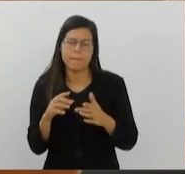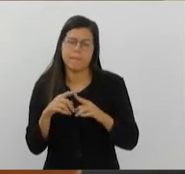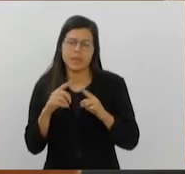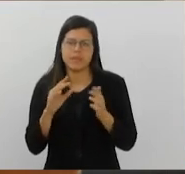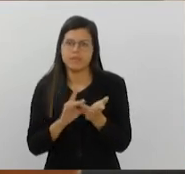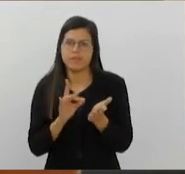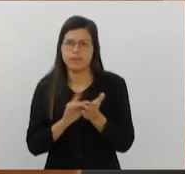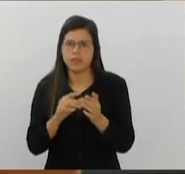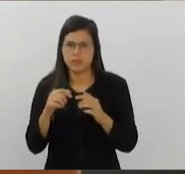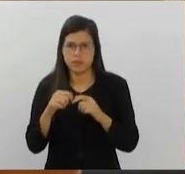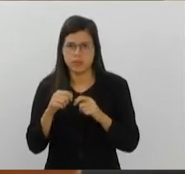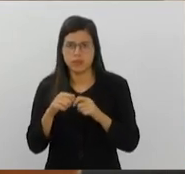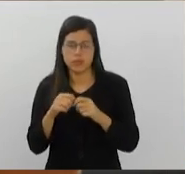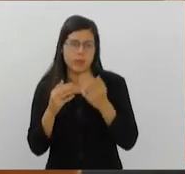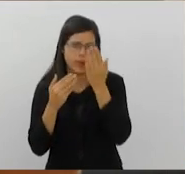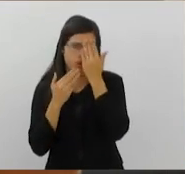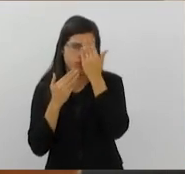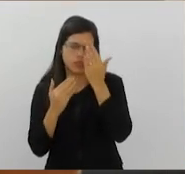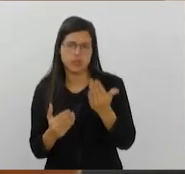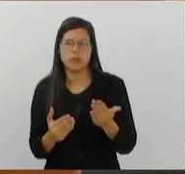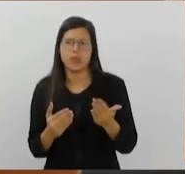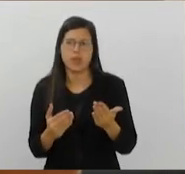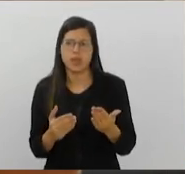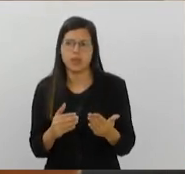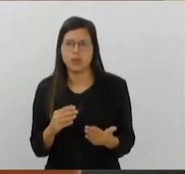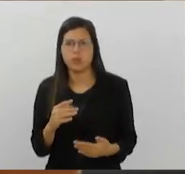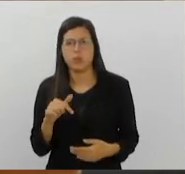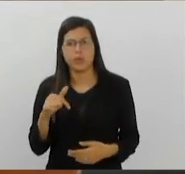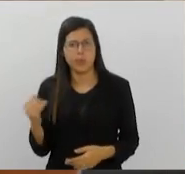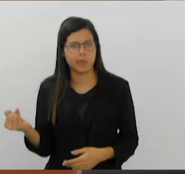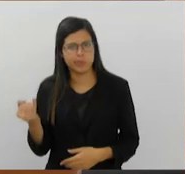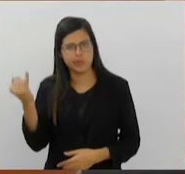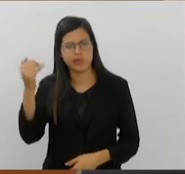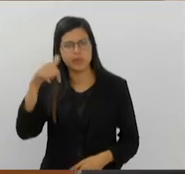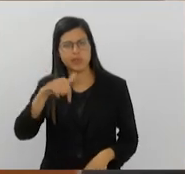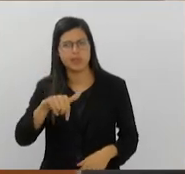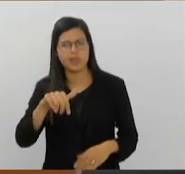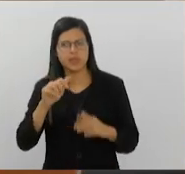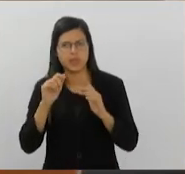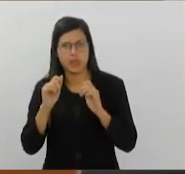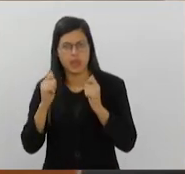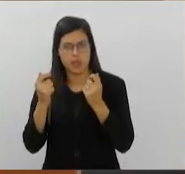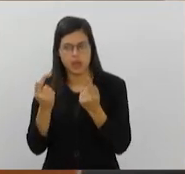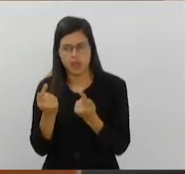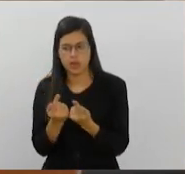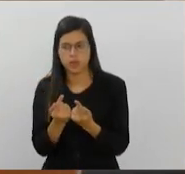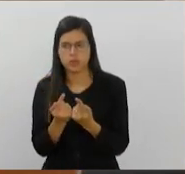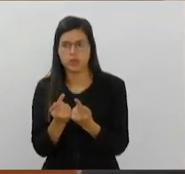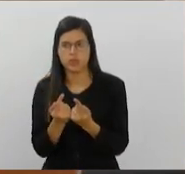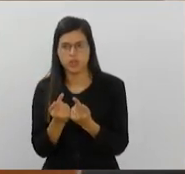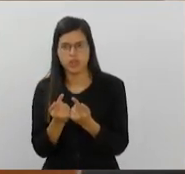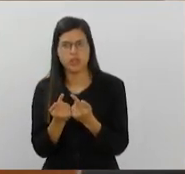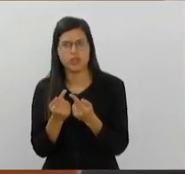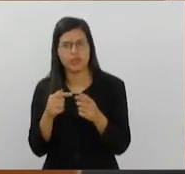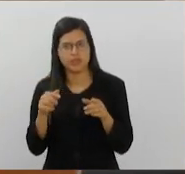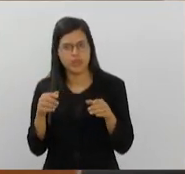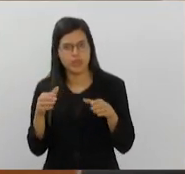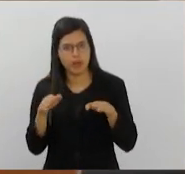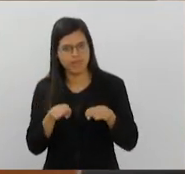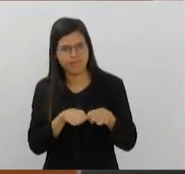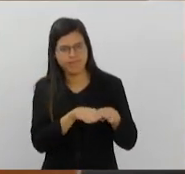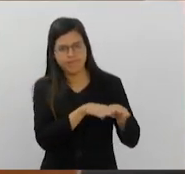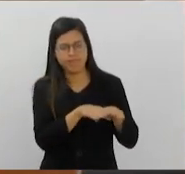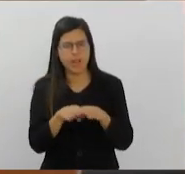elogio. É importantíssimo que essa casa esteja em consonância com a humanidade. É